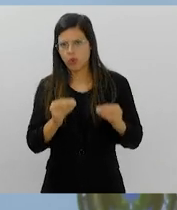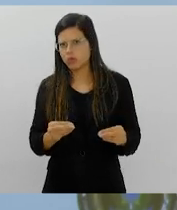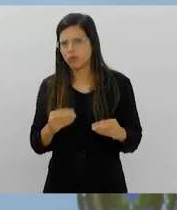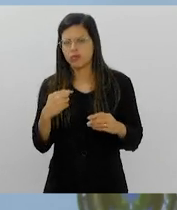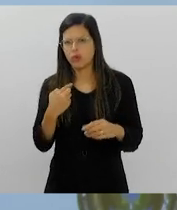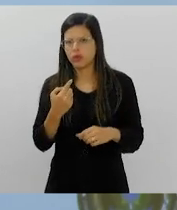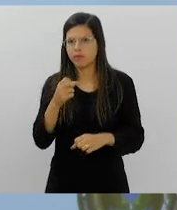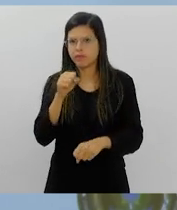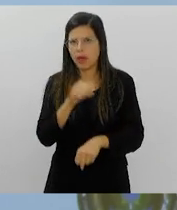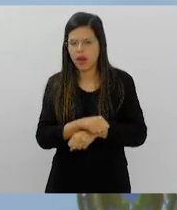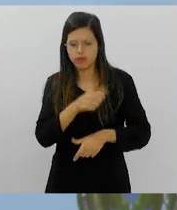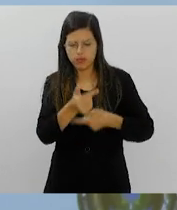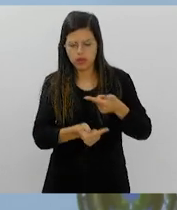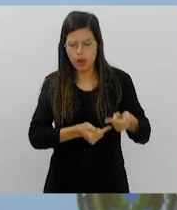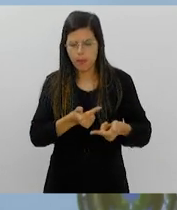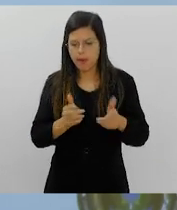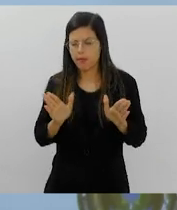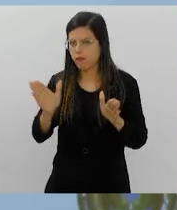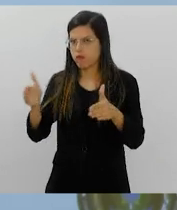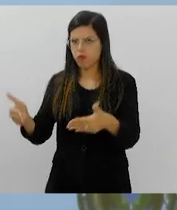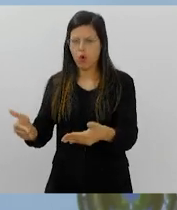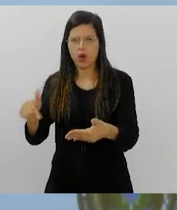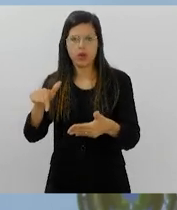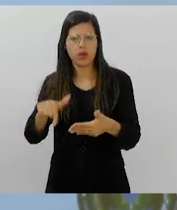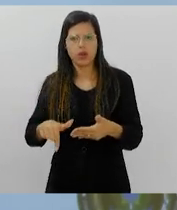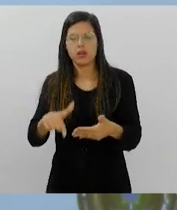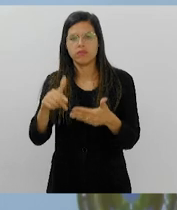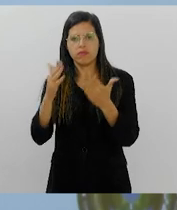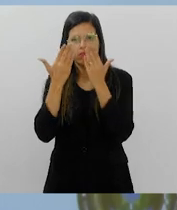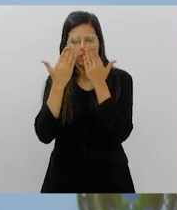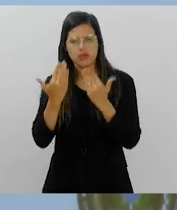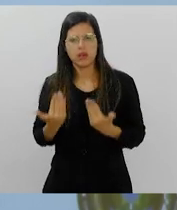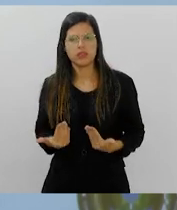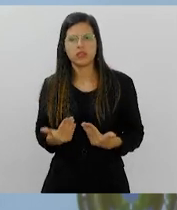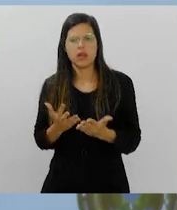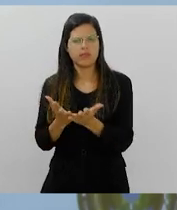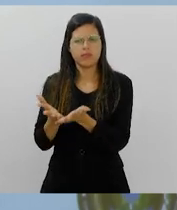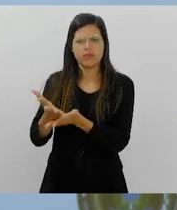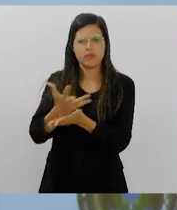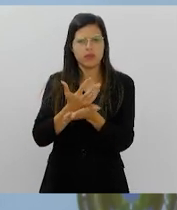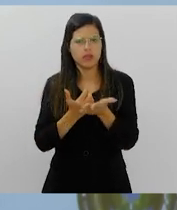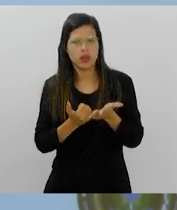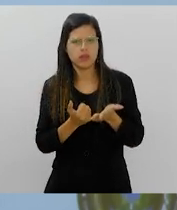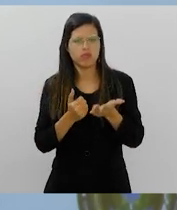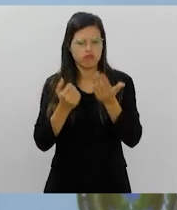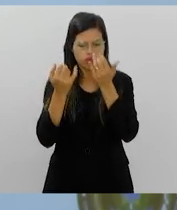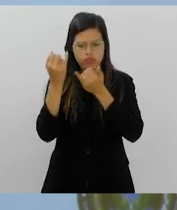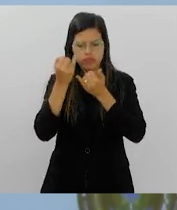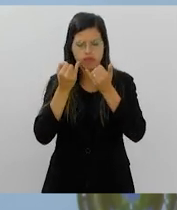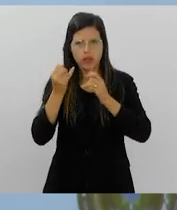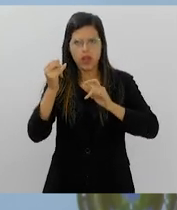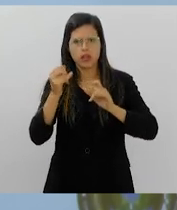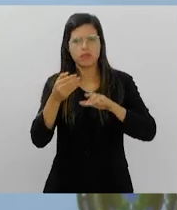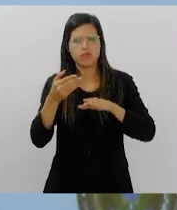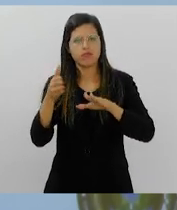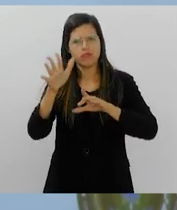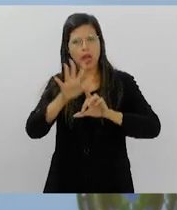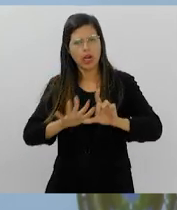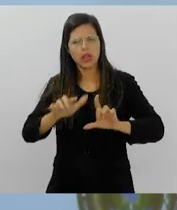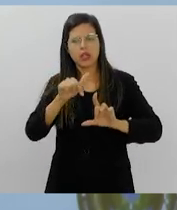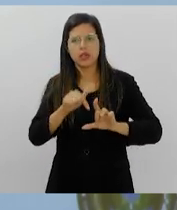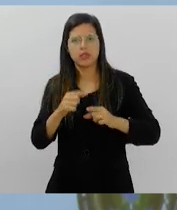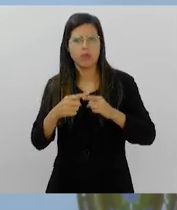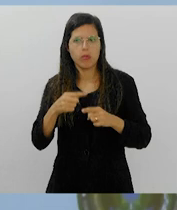para nos dedicarmos para verificar que dados eram esses que estavam chegando por aquele canal, porque a gente não poderia descartar qualquer